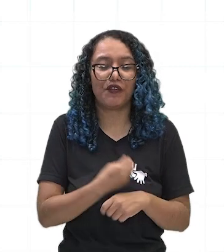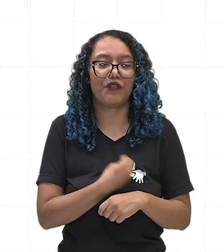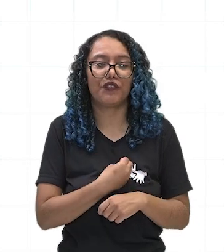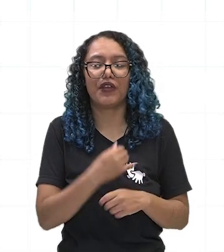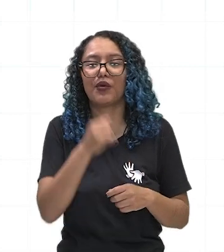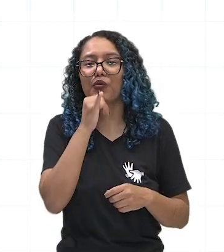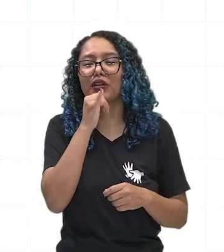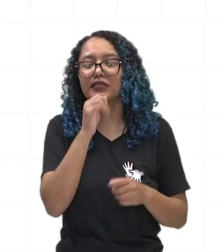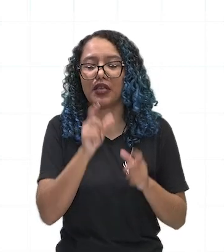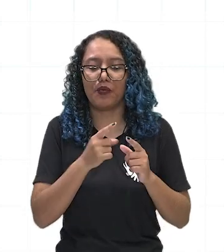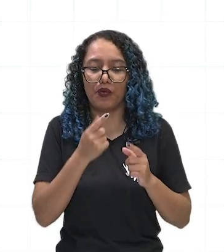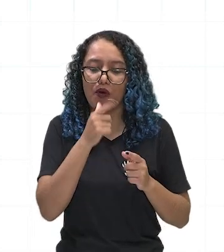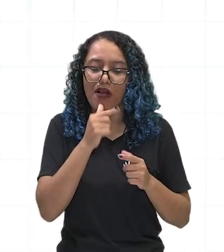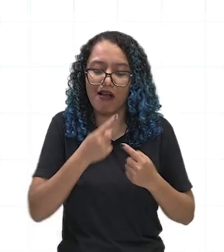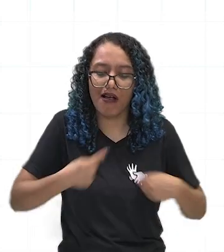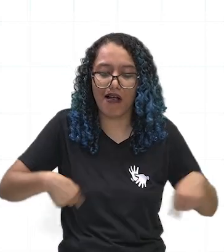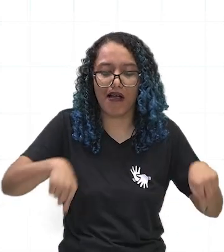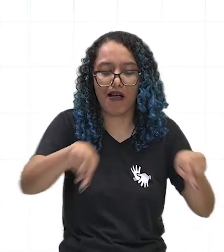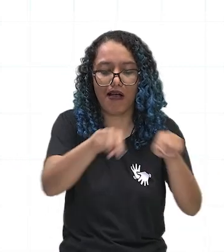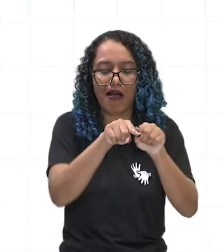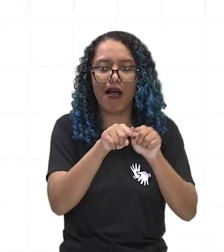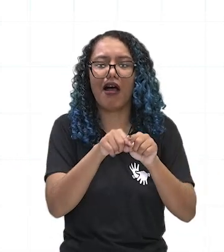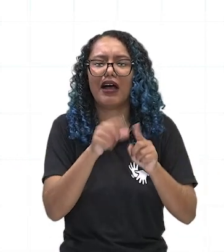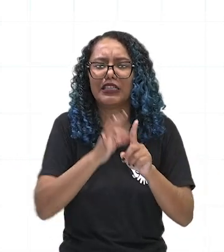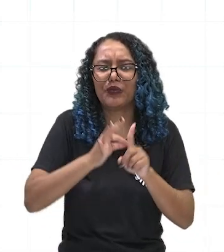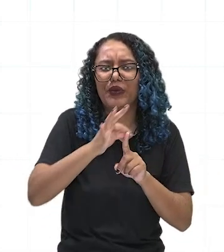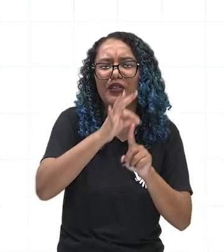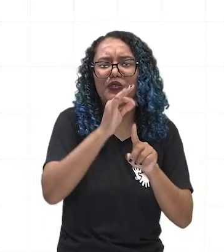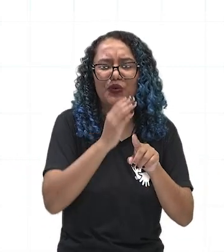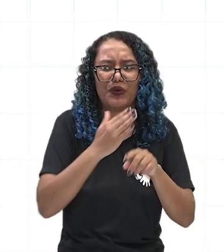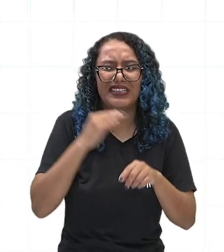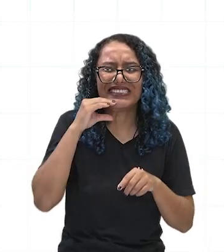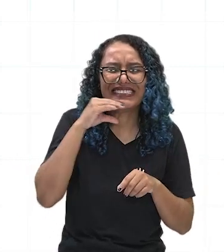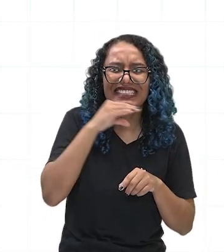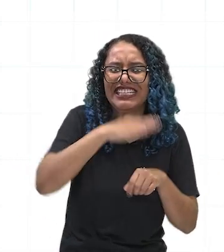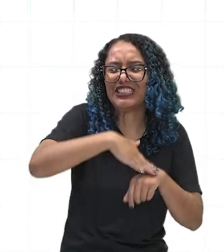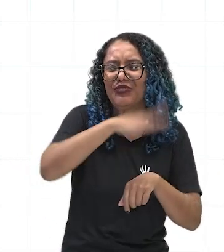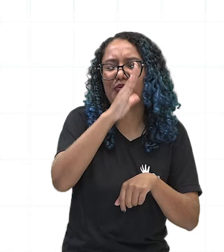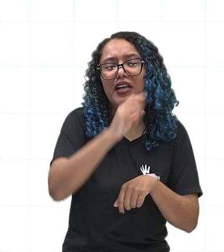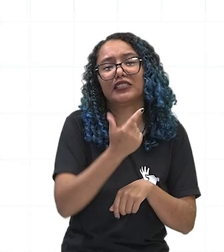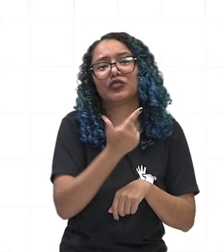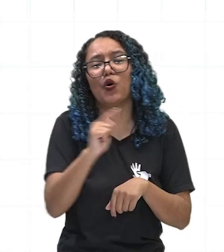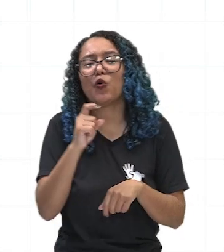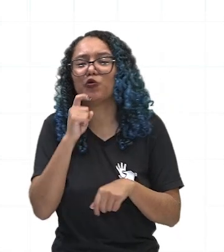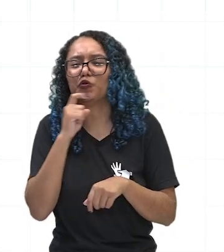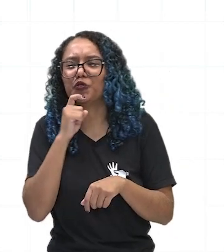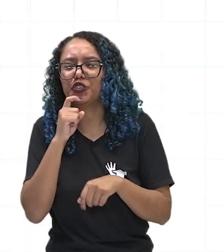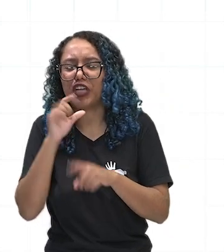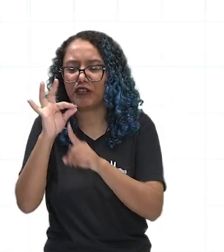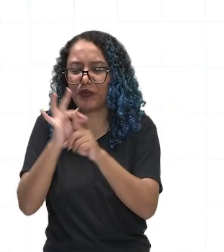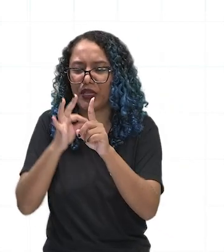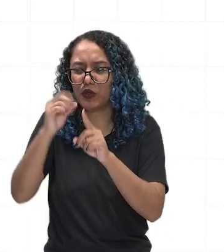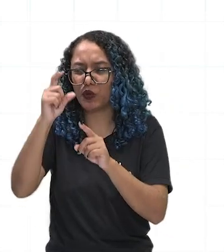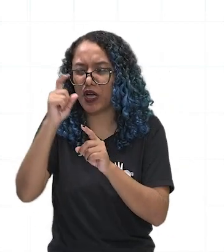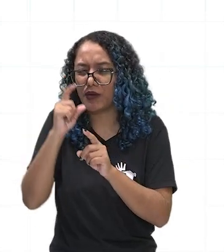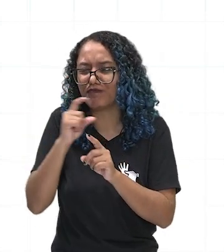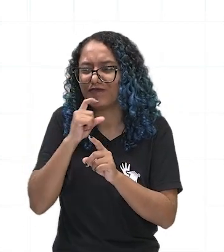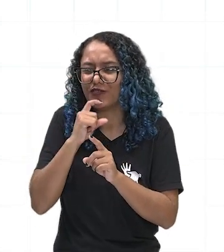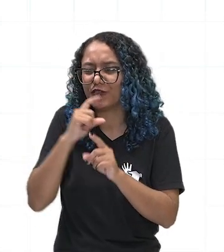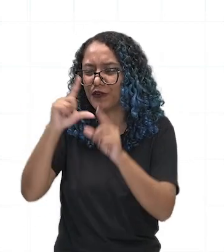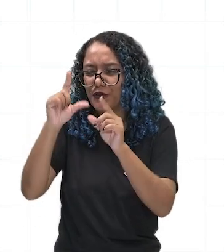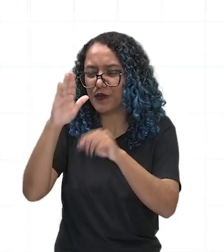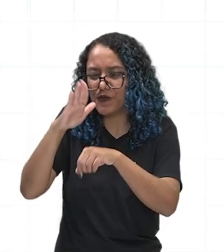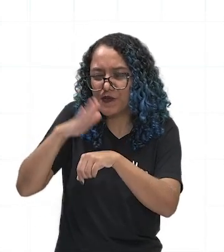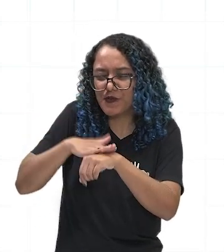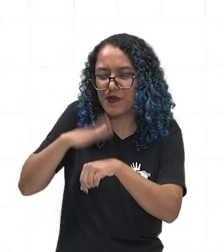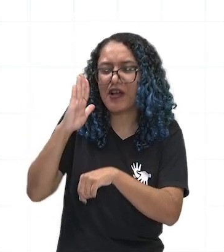com a temperatura muito alta, em locais que tem um gelo e uma temperatura muito baixa. Mesmo ali existem, né,